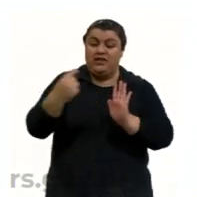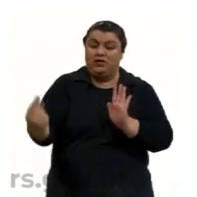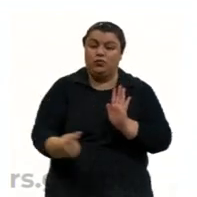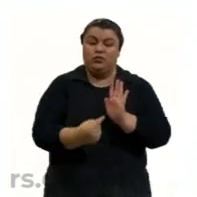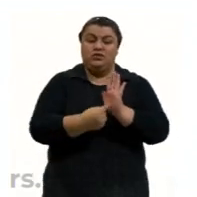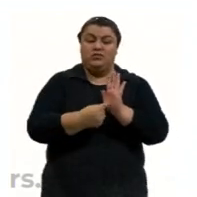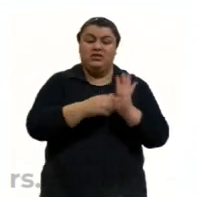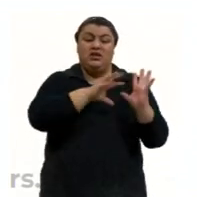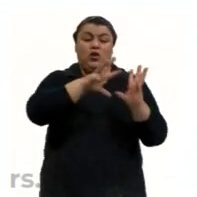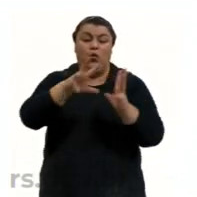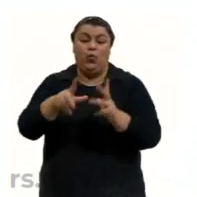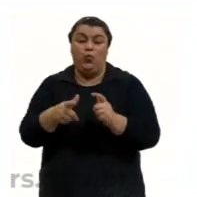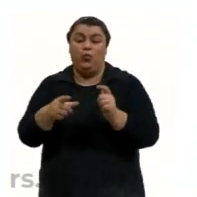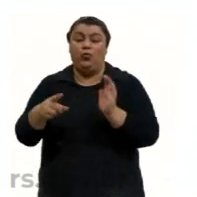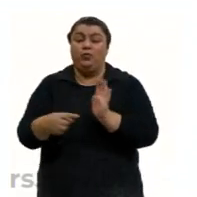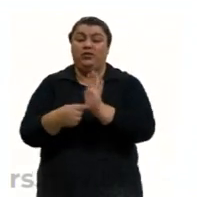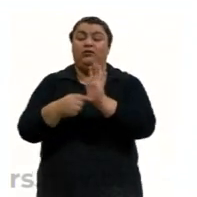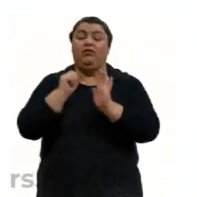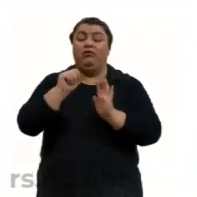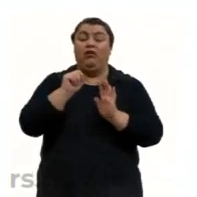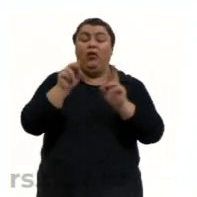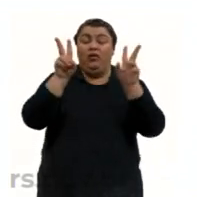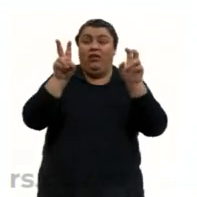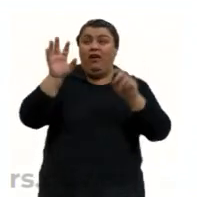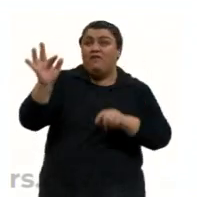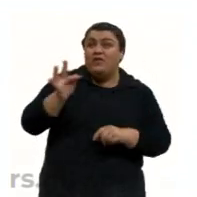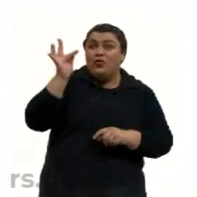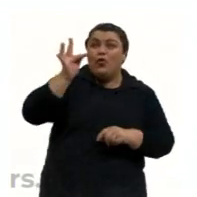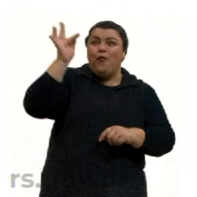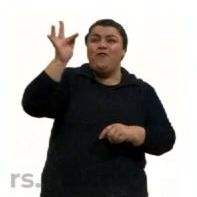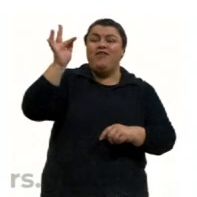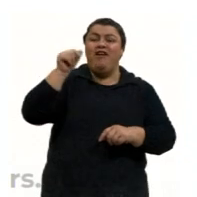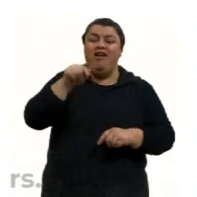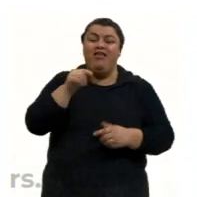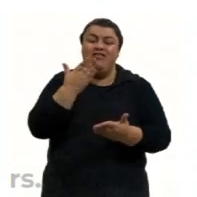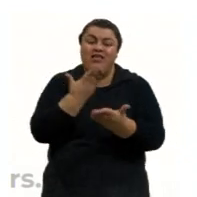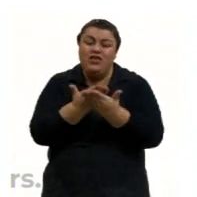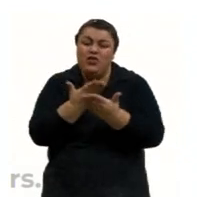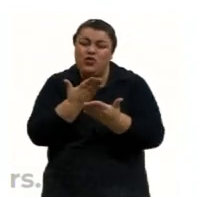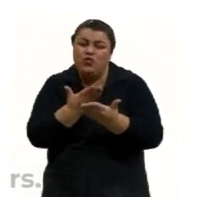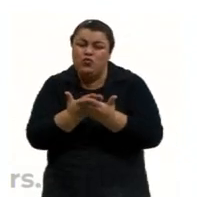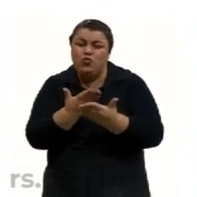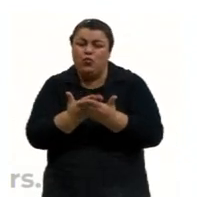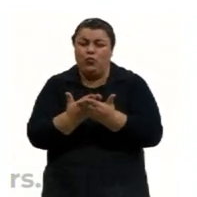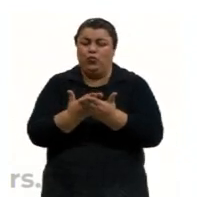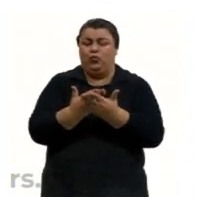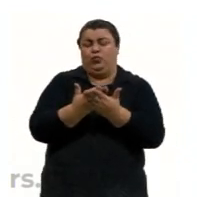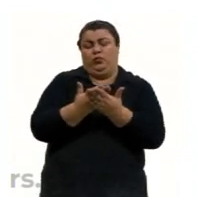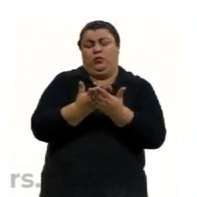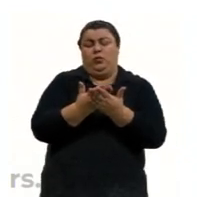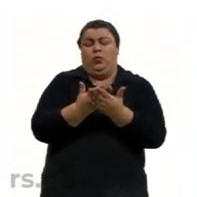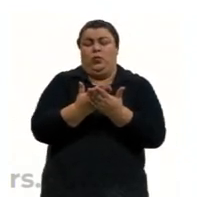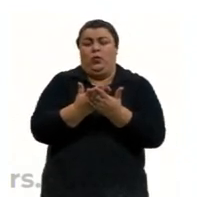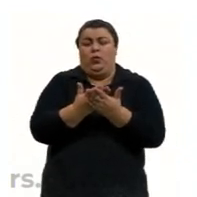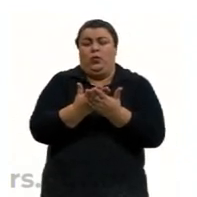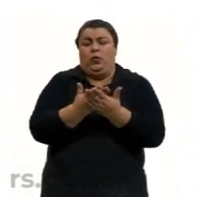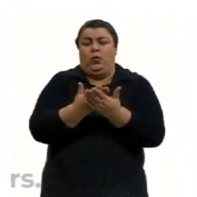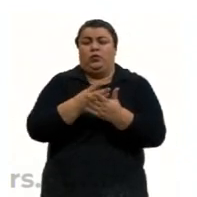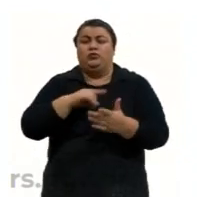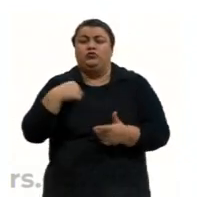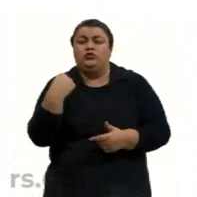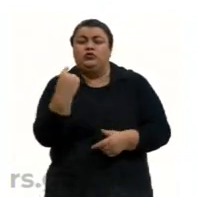conhecimento então a filosofia é esse Esse instrumento né É se fato do nós